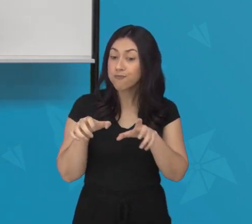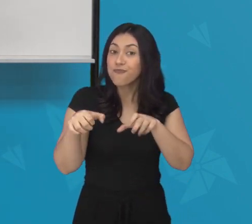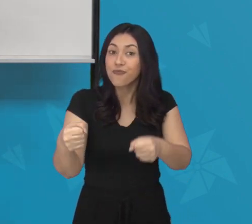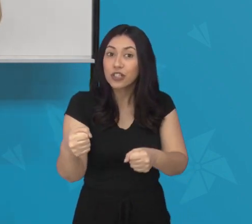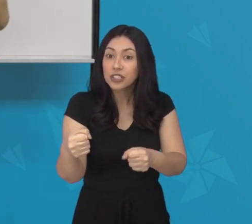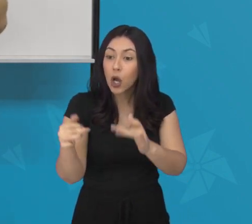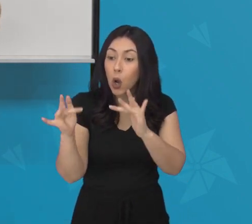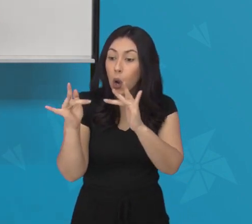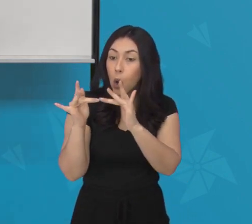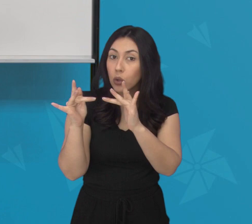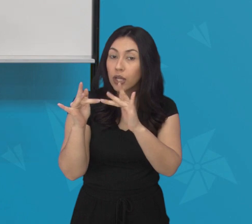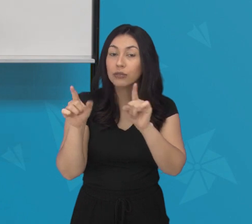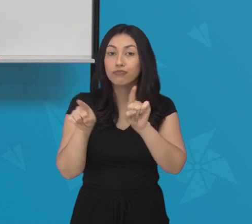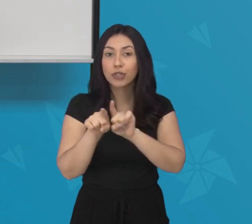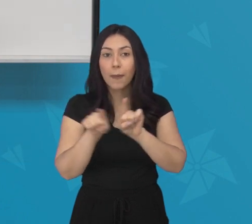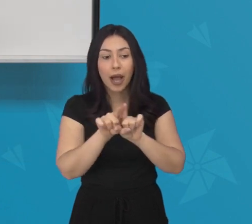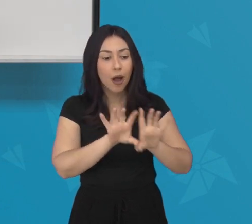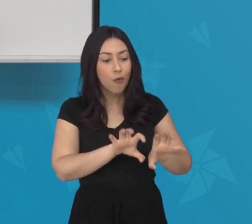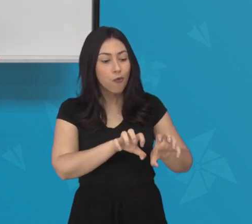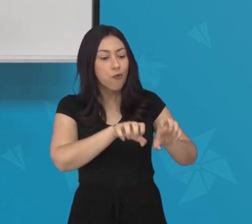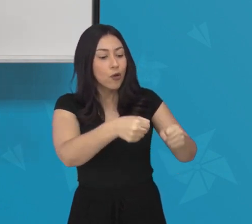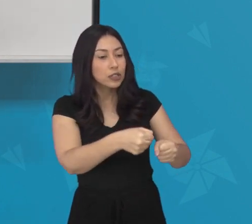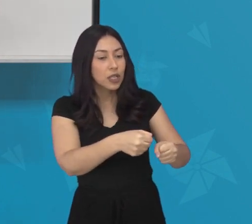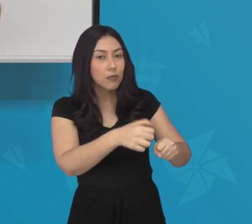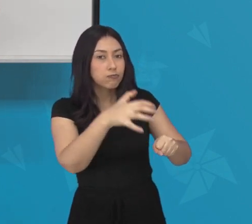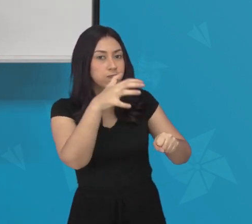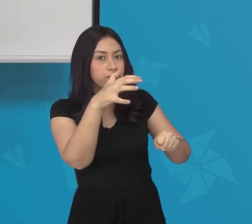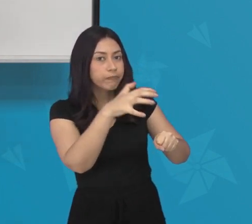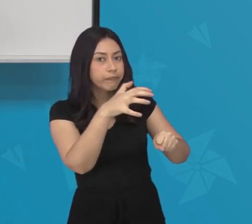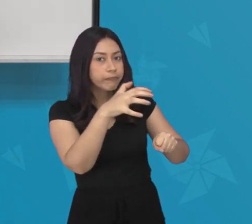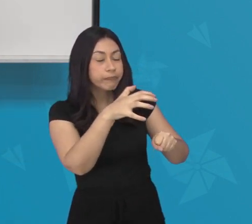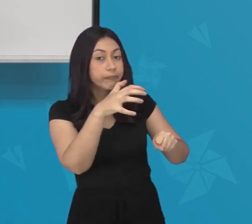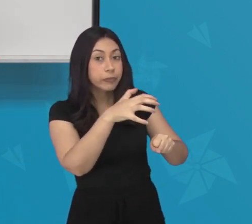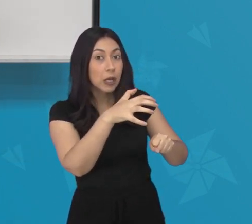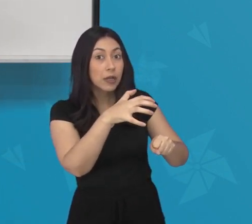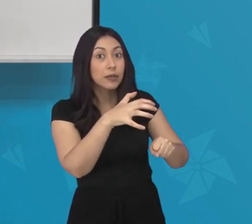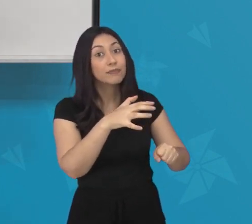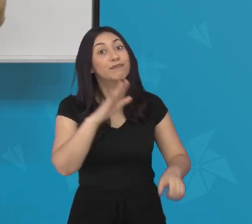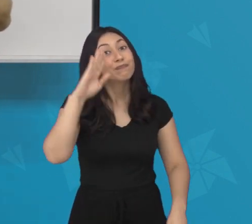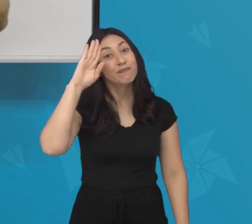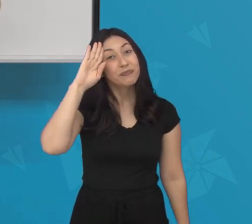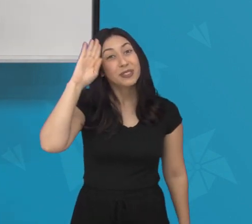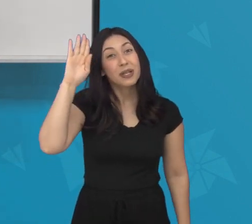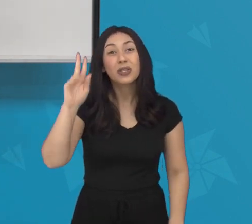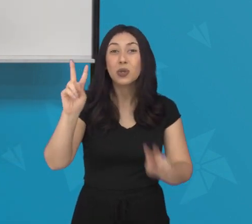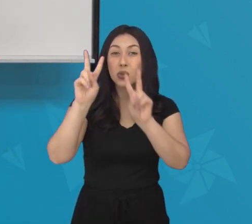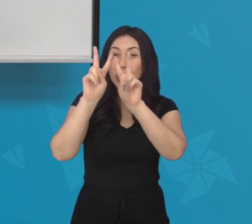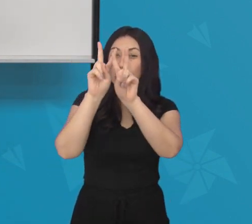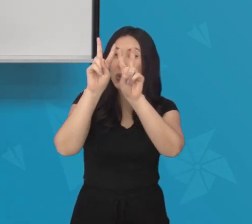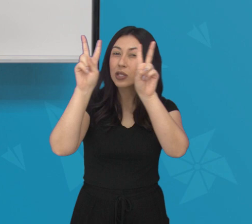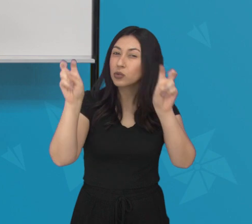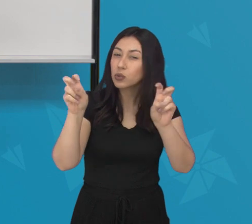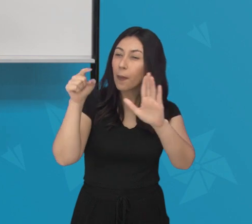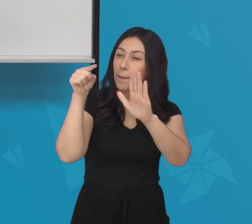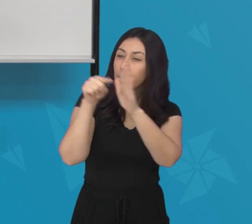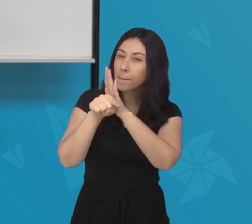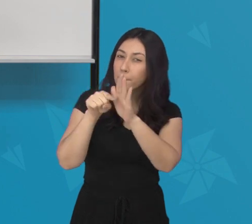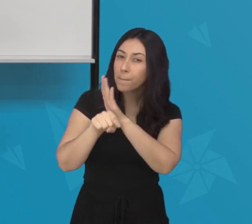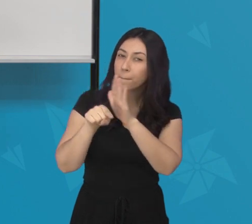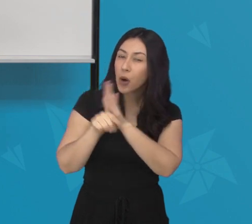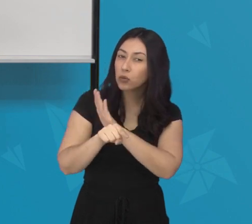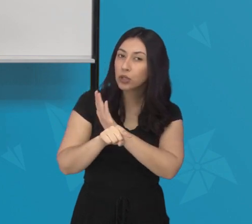campo. Por que é bom a gente conversar sobre isso? As provas, principalmente as questões teóricas, pessoal, as questões